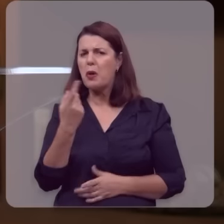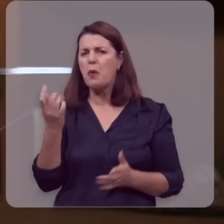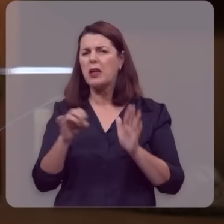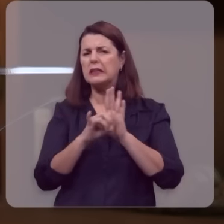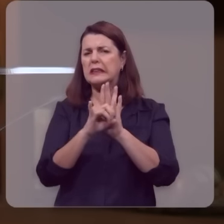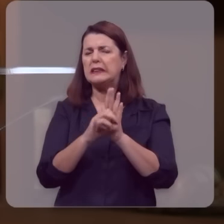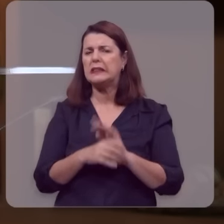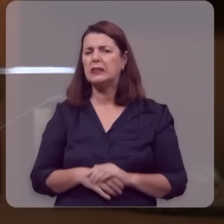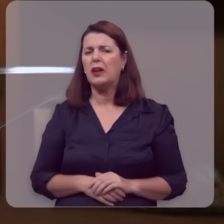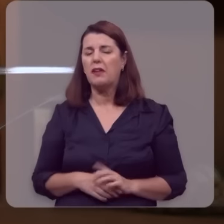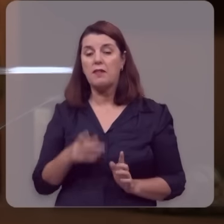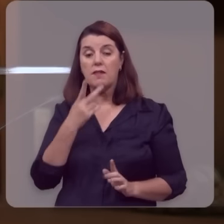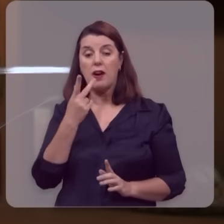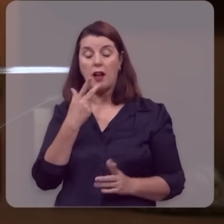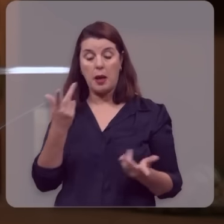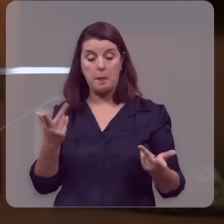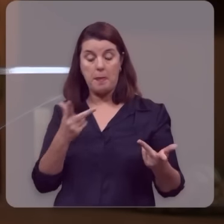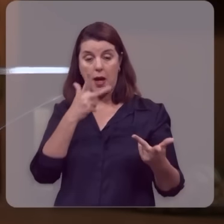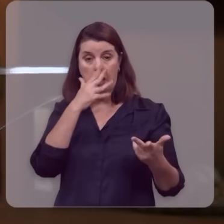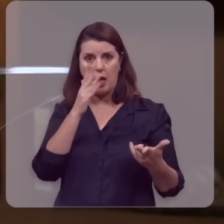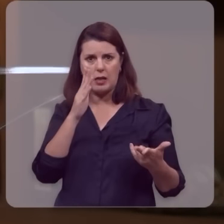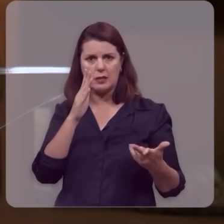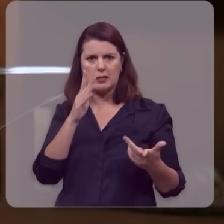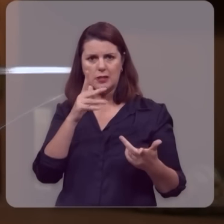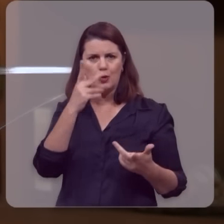o seu corpo é uma galáxia